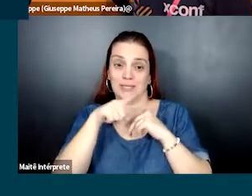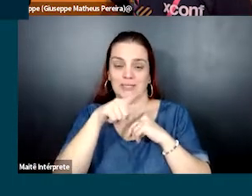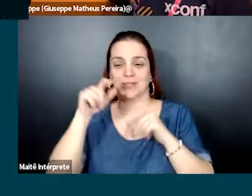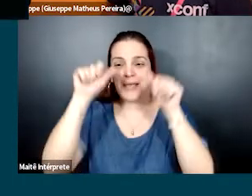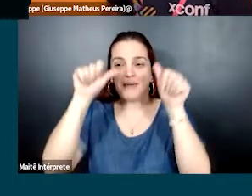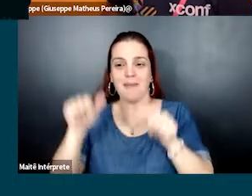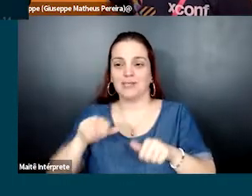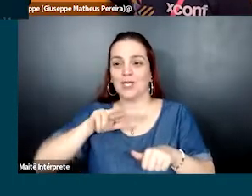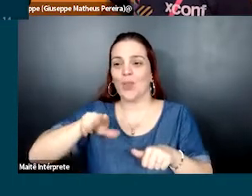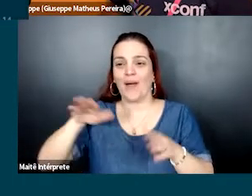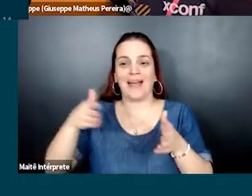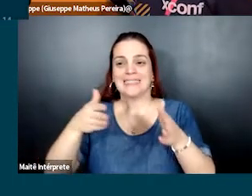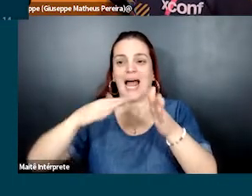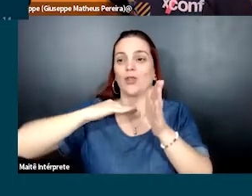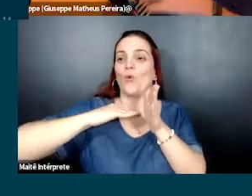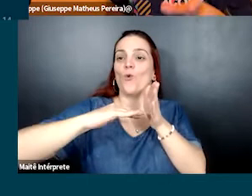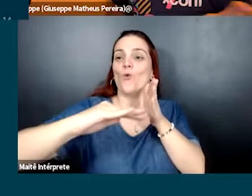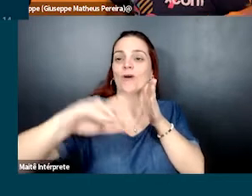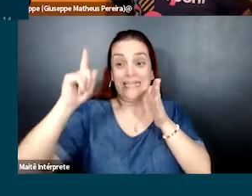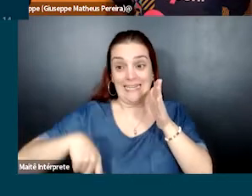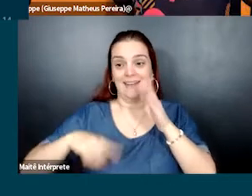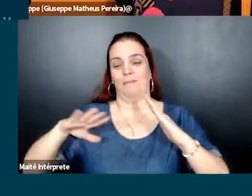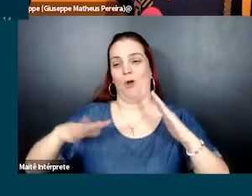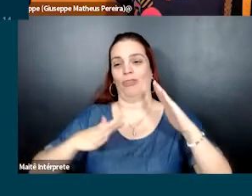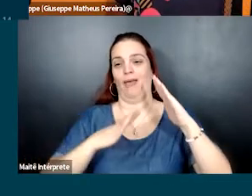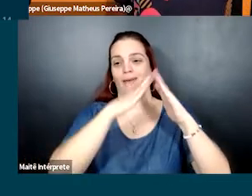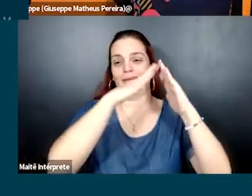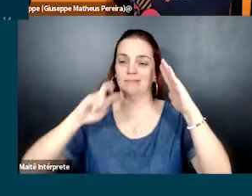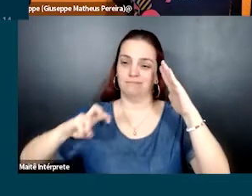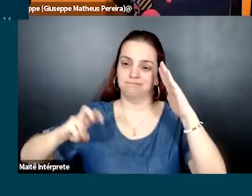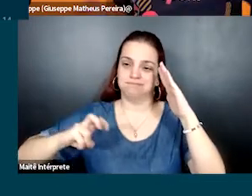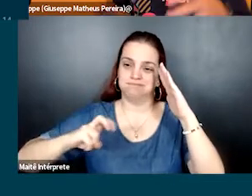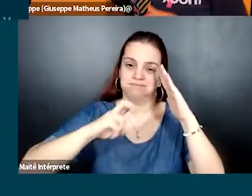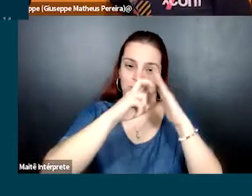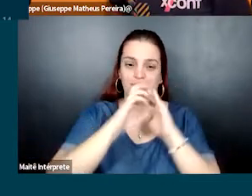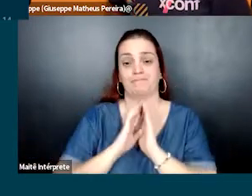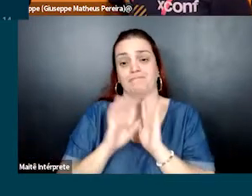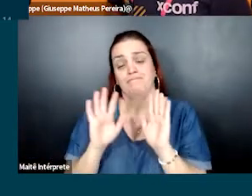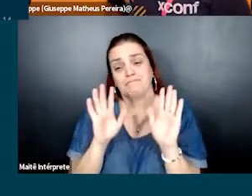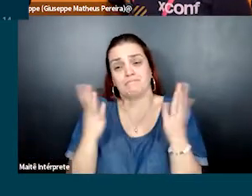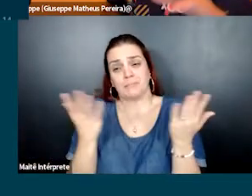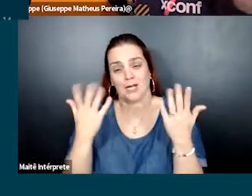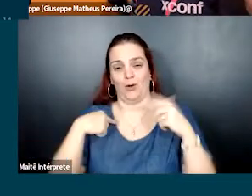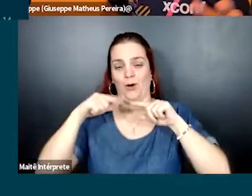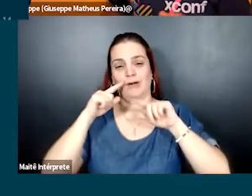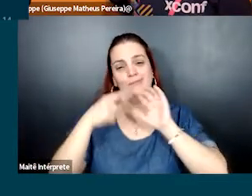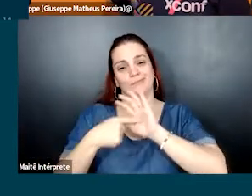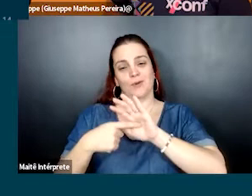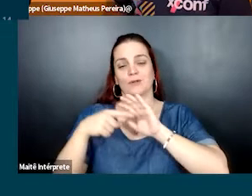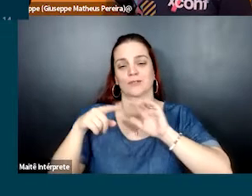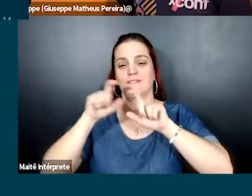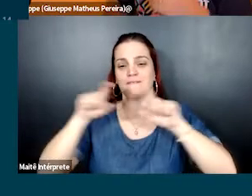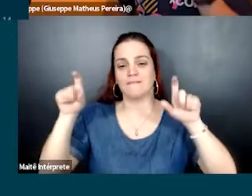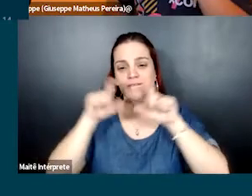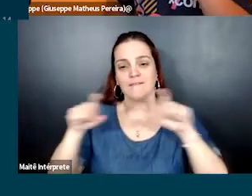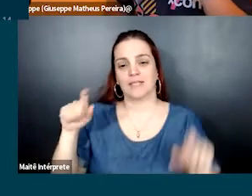essa imagem, tá, gente? E eu vou trazer aqui algumas frases que, para mim, são de pessoas gigantes da